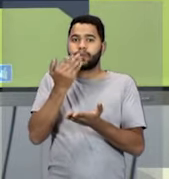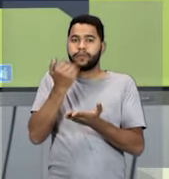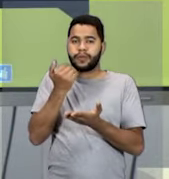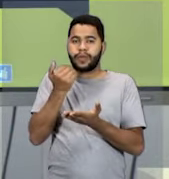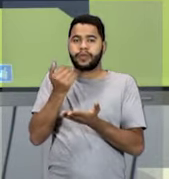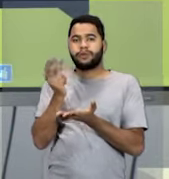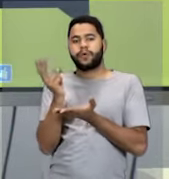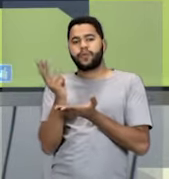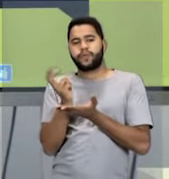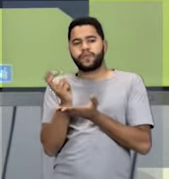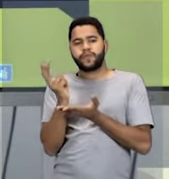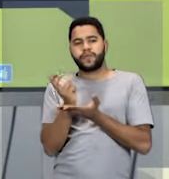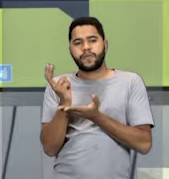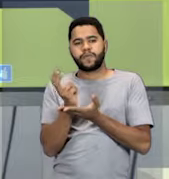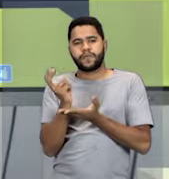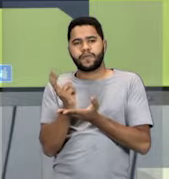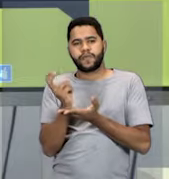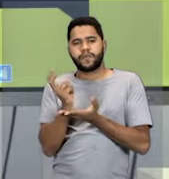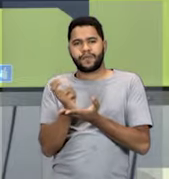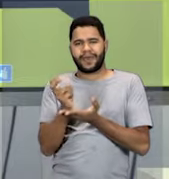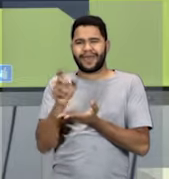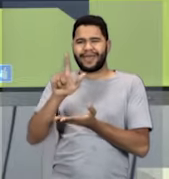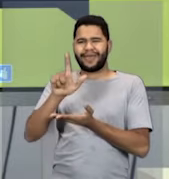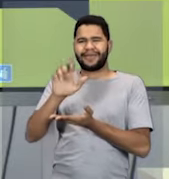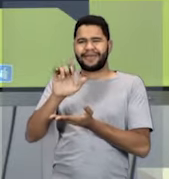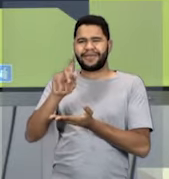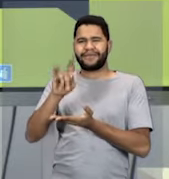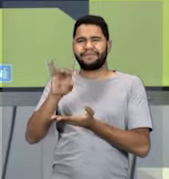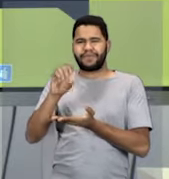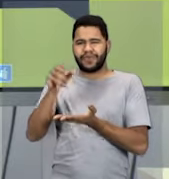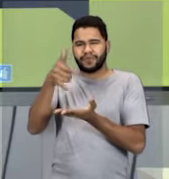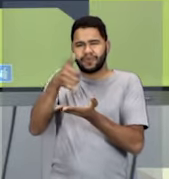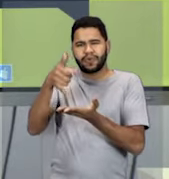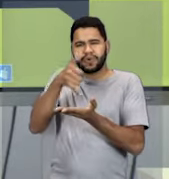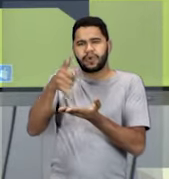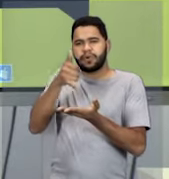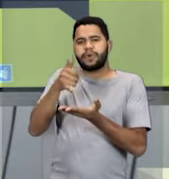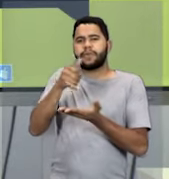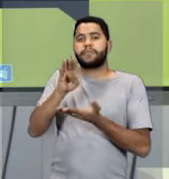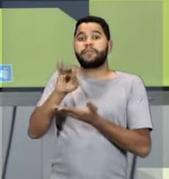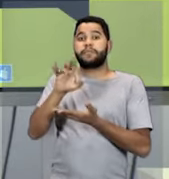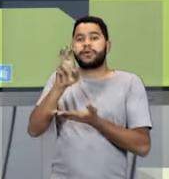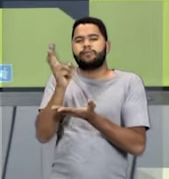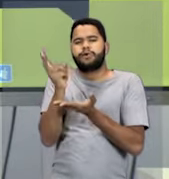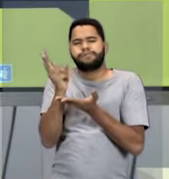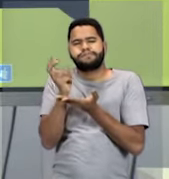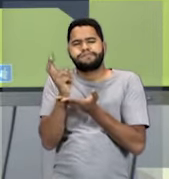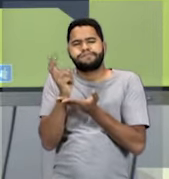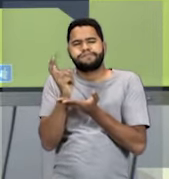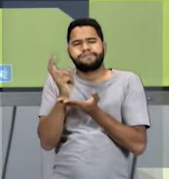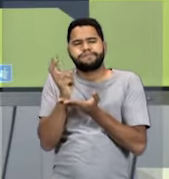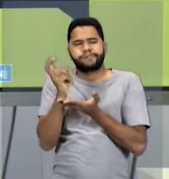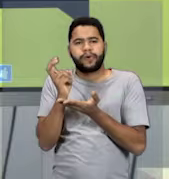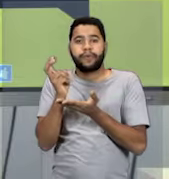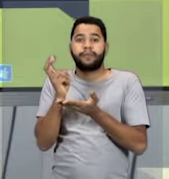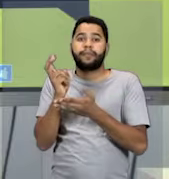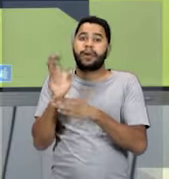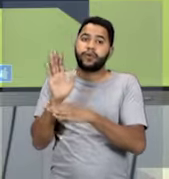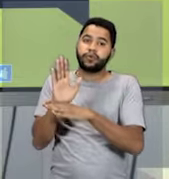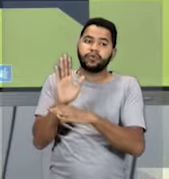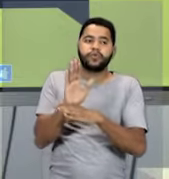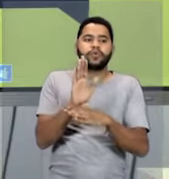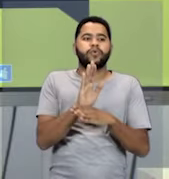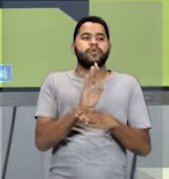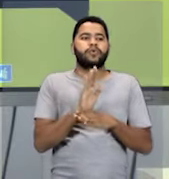gente come têm lipídios, têm gorduras. E essa bile vai agir nelas. Né, vai ajudar na digestão,